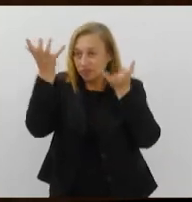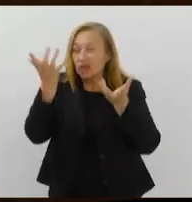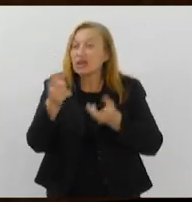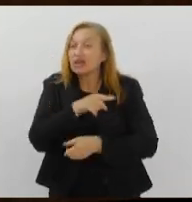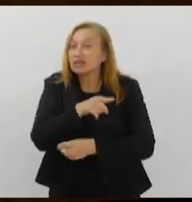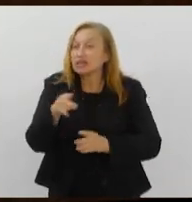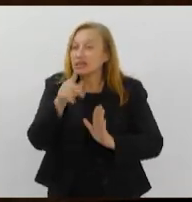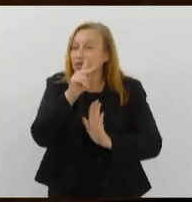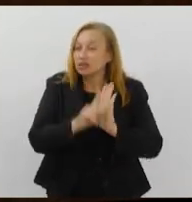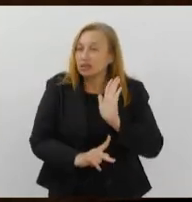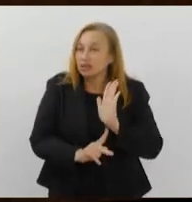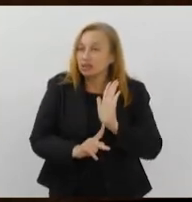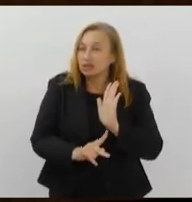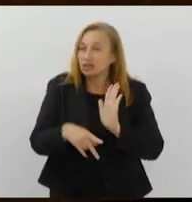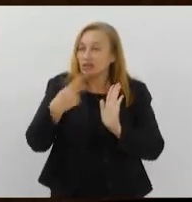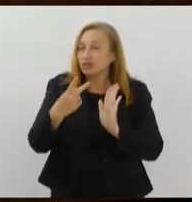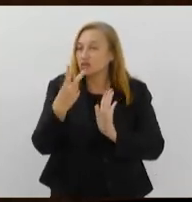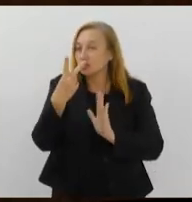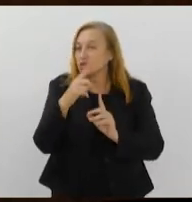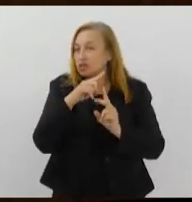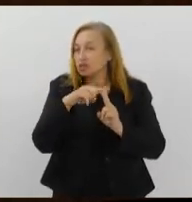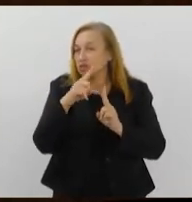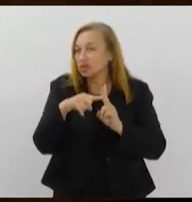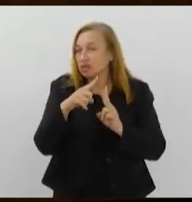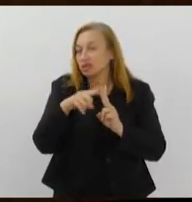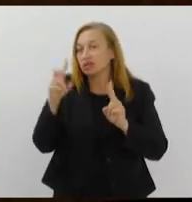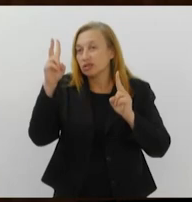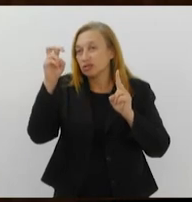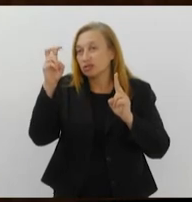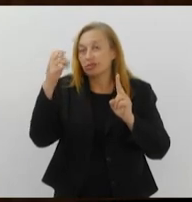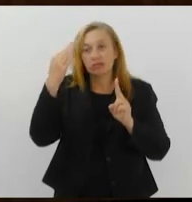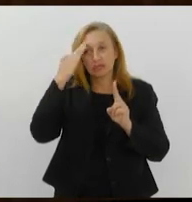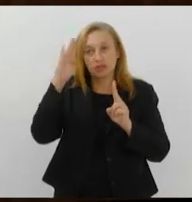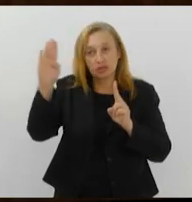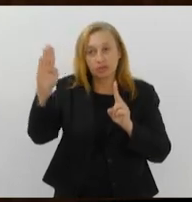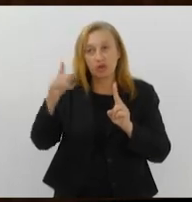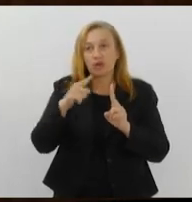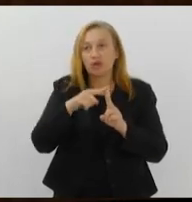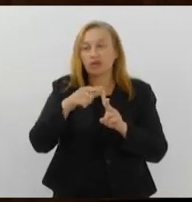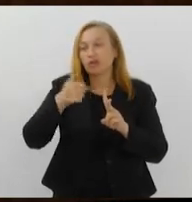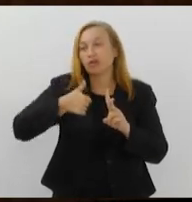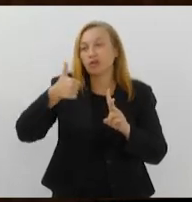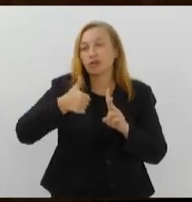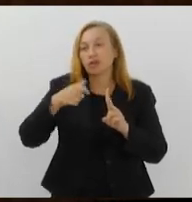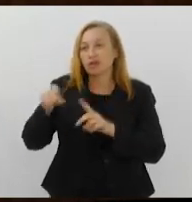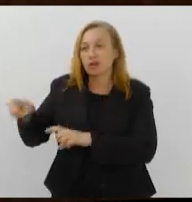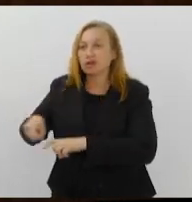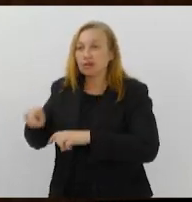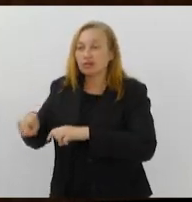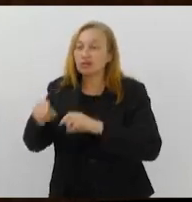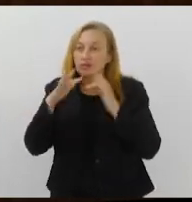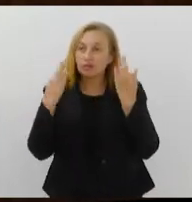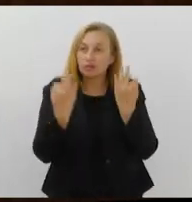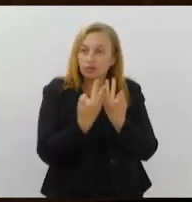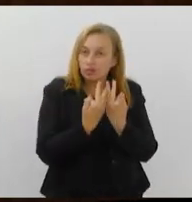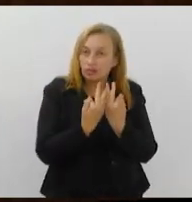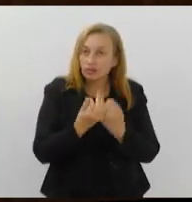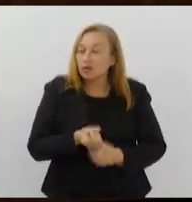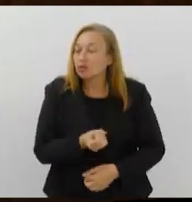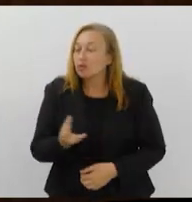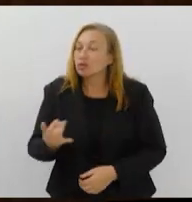gente está tratando de duas questões fundamentais. A primeira, a questão da agricultura familiar, o quanto